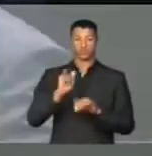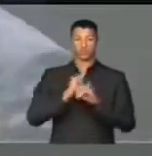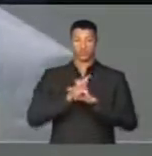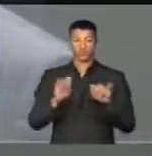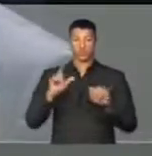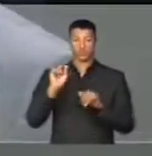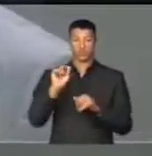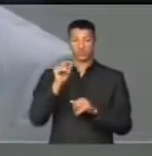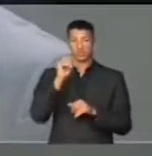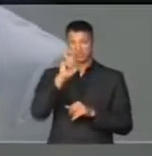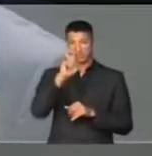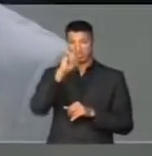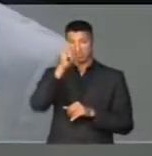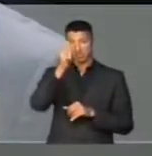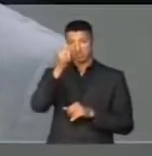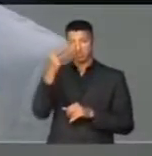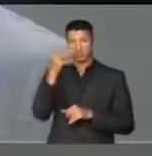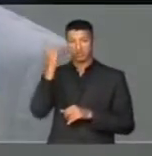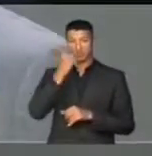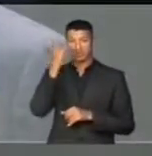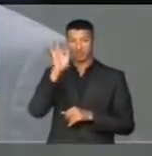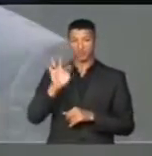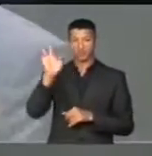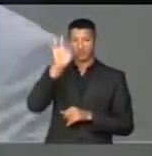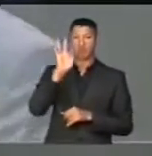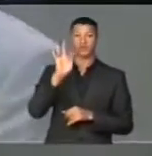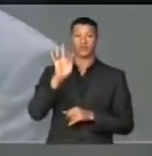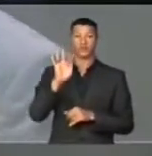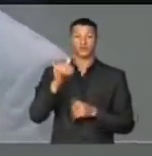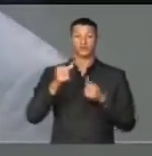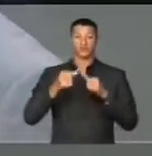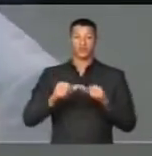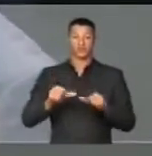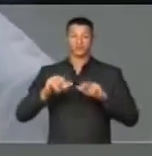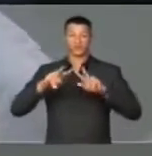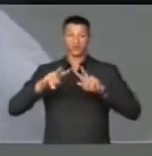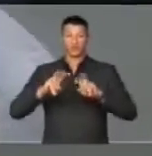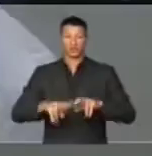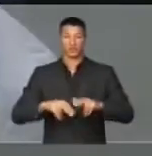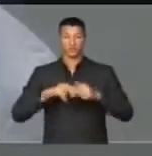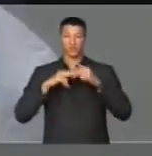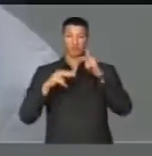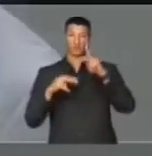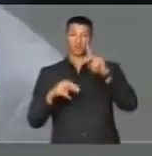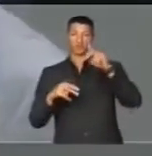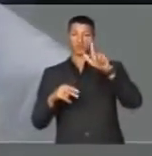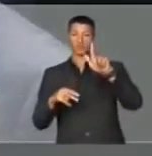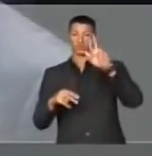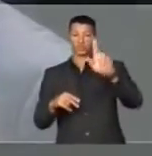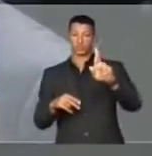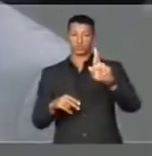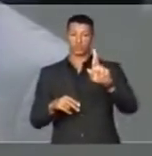que os 513 deputados federais estavam sendo investigados pela PGR,